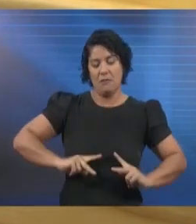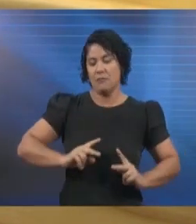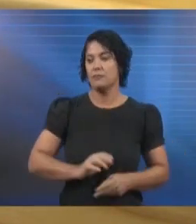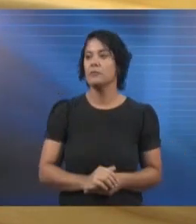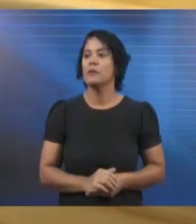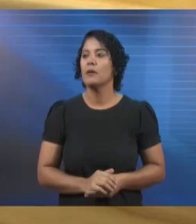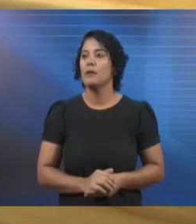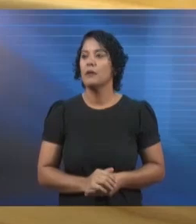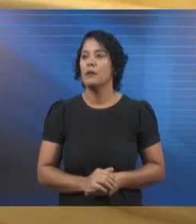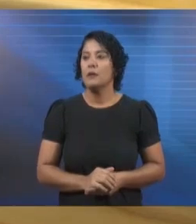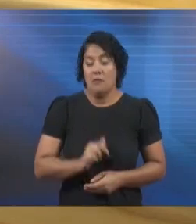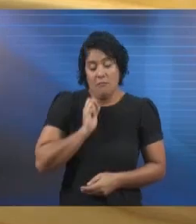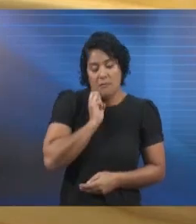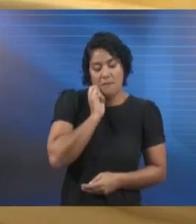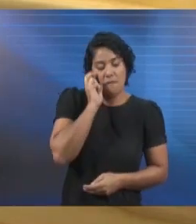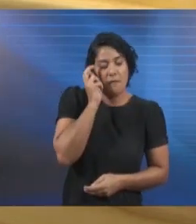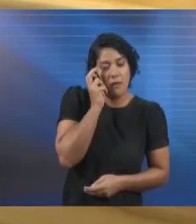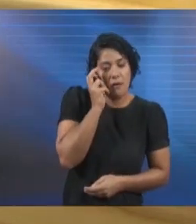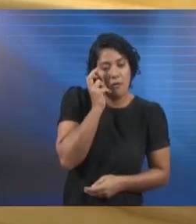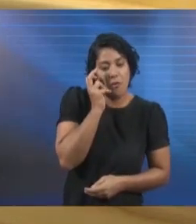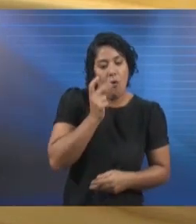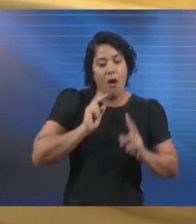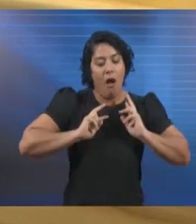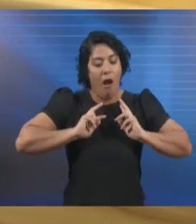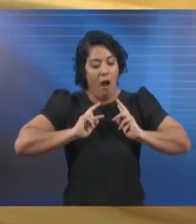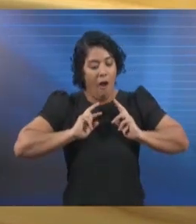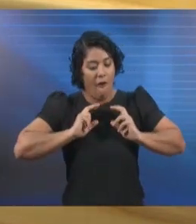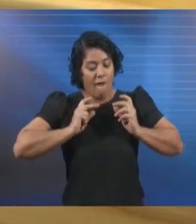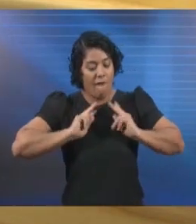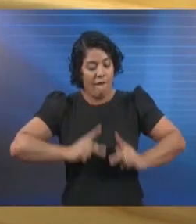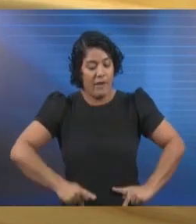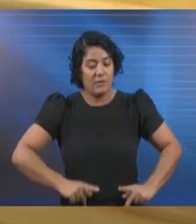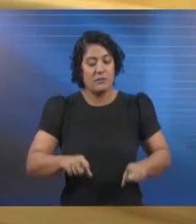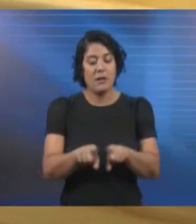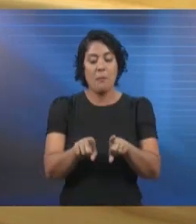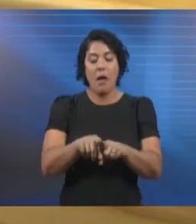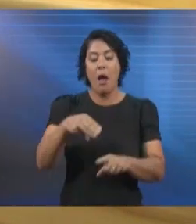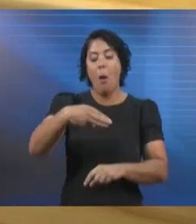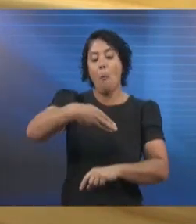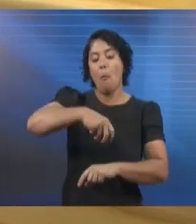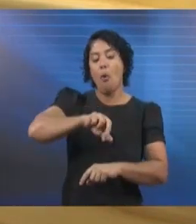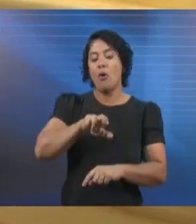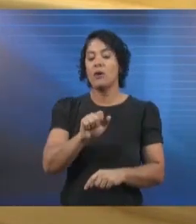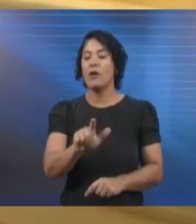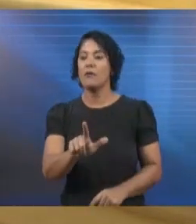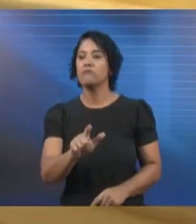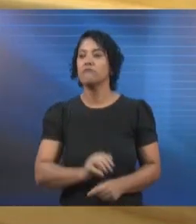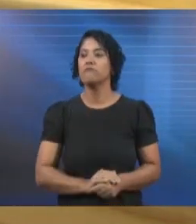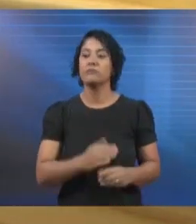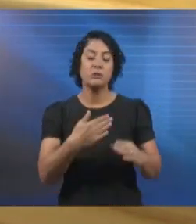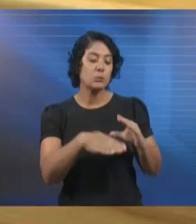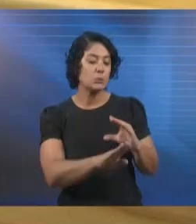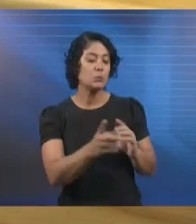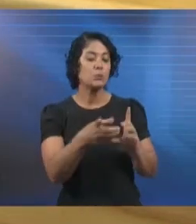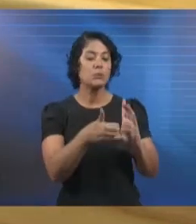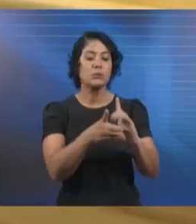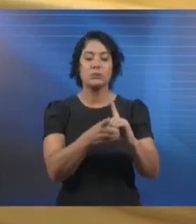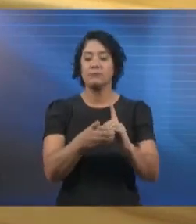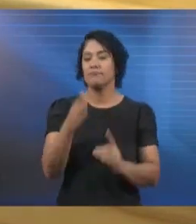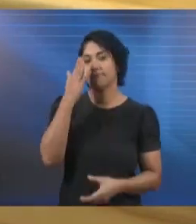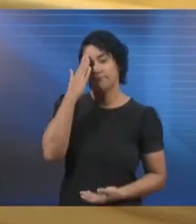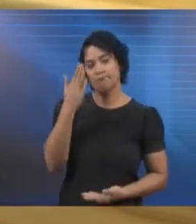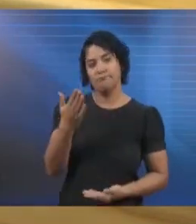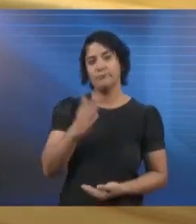situações de constrangimento físico e moral então encaminhamos ao Detram Para que sejam tomadas providências